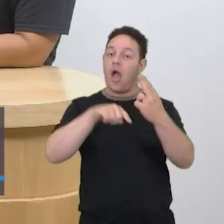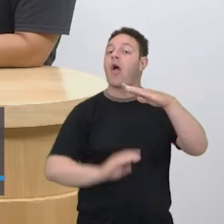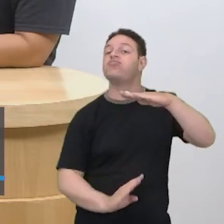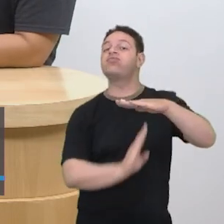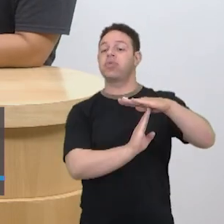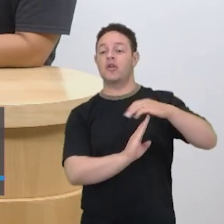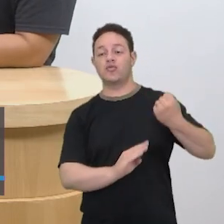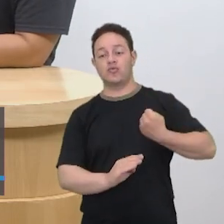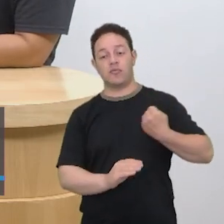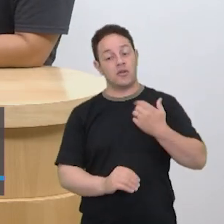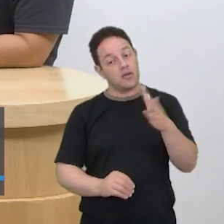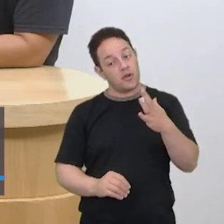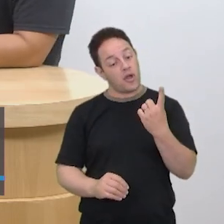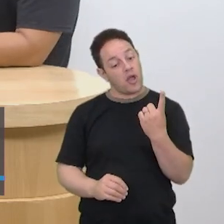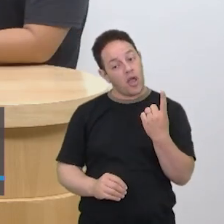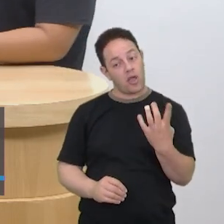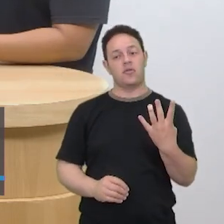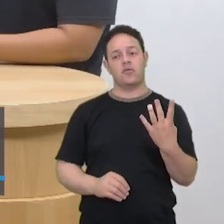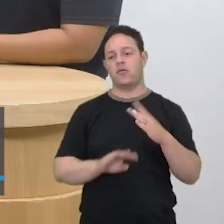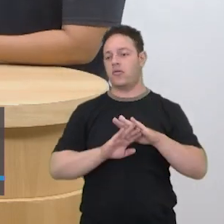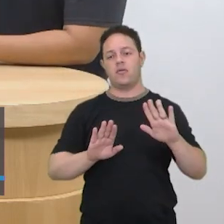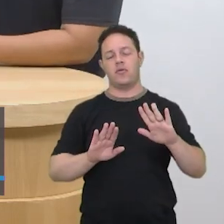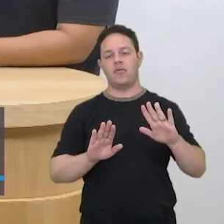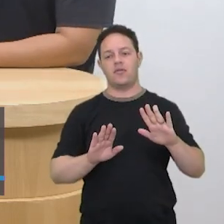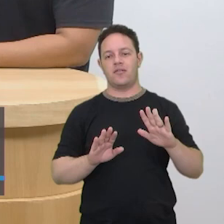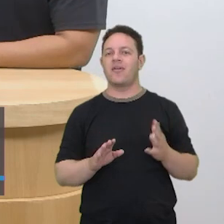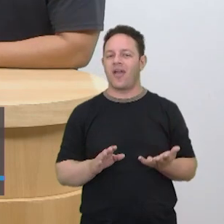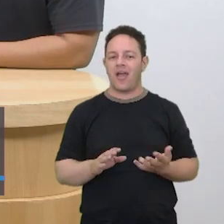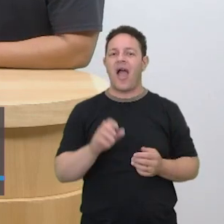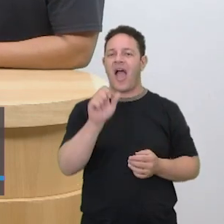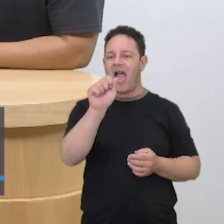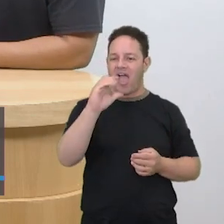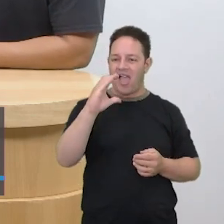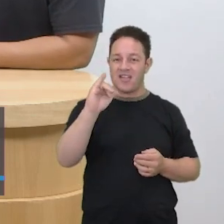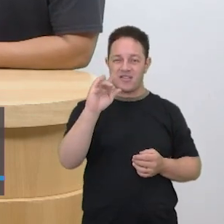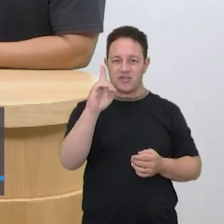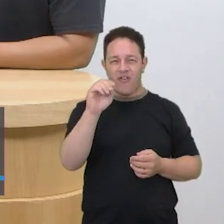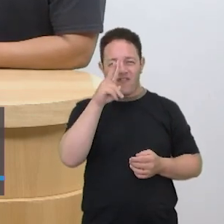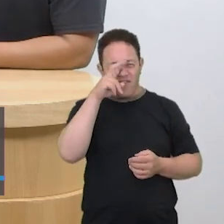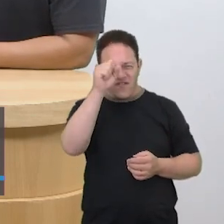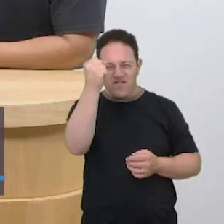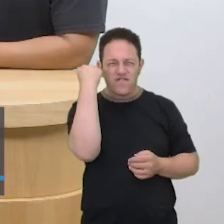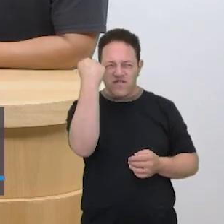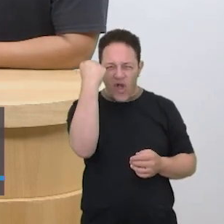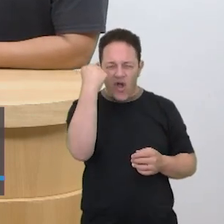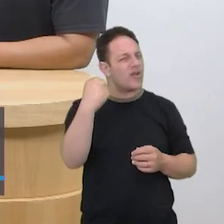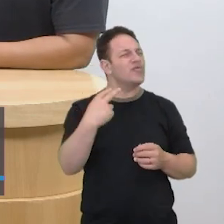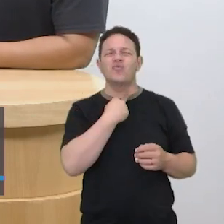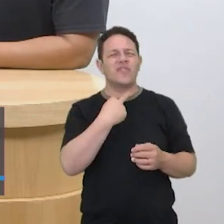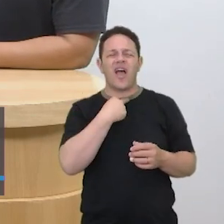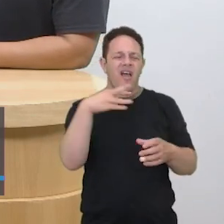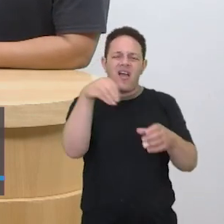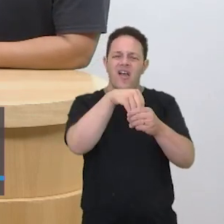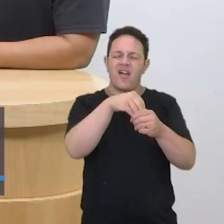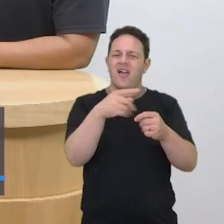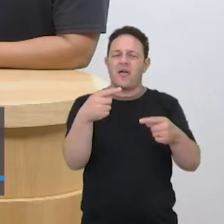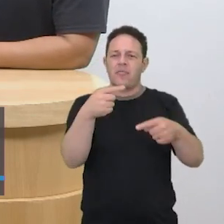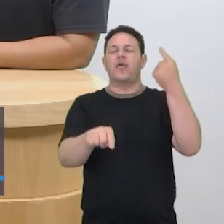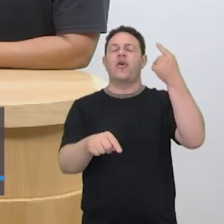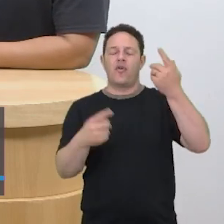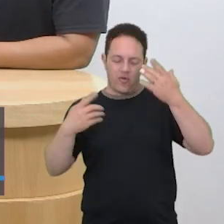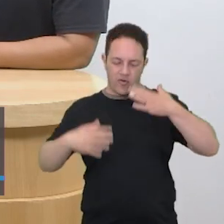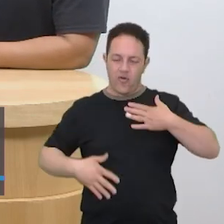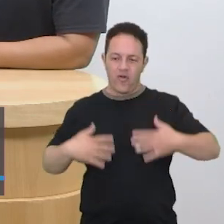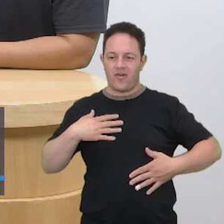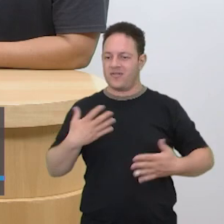que aguente o ácido tão forte assim. Ácido forte ou uma base. Bases reagem com